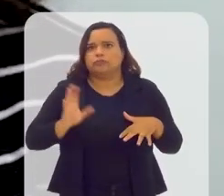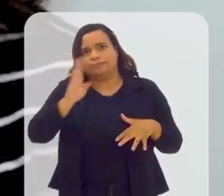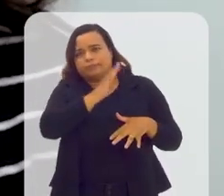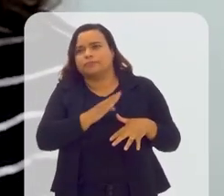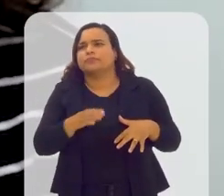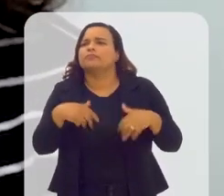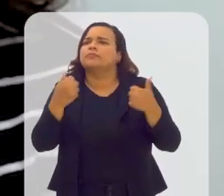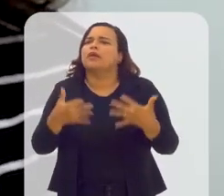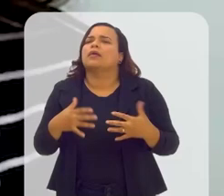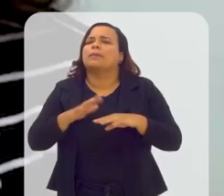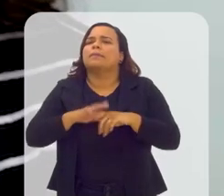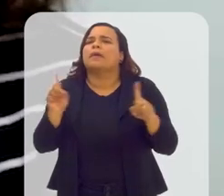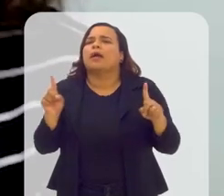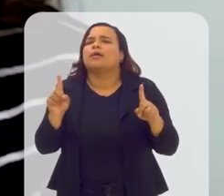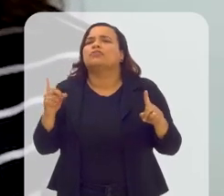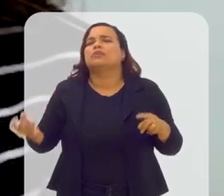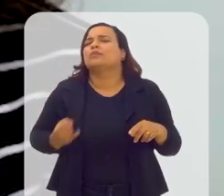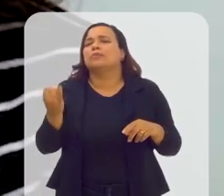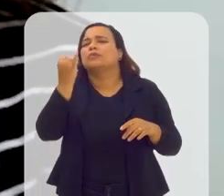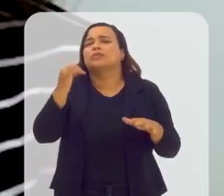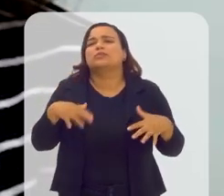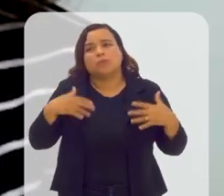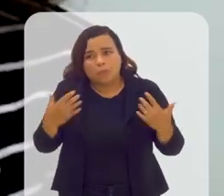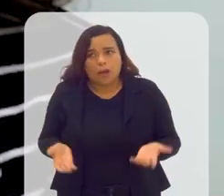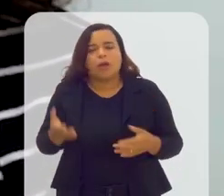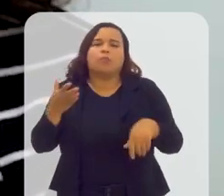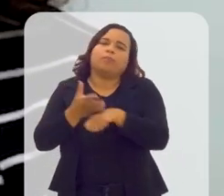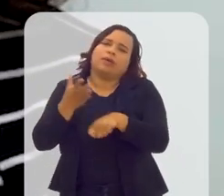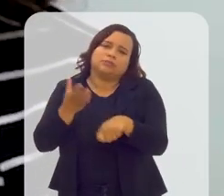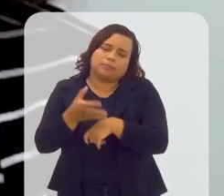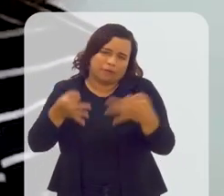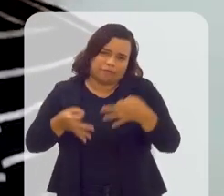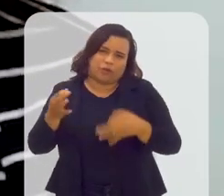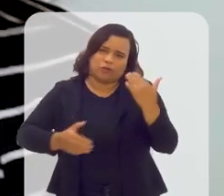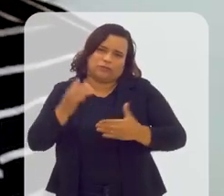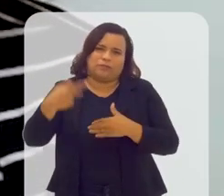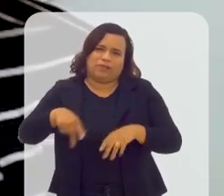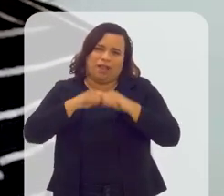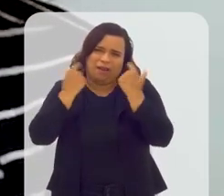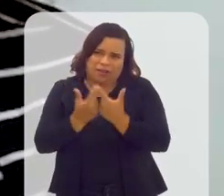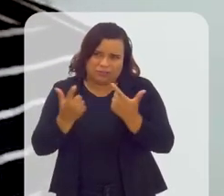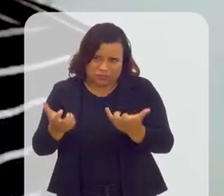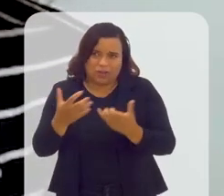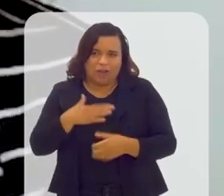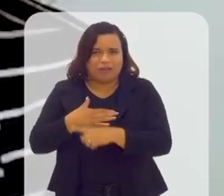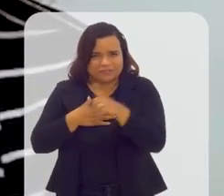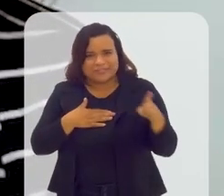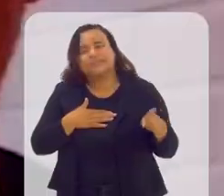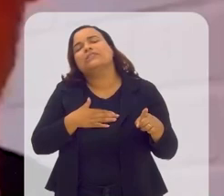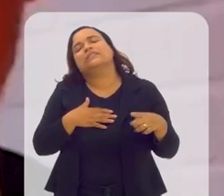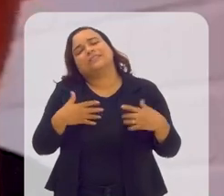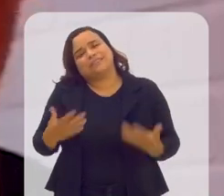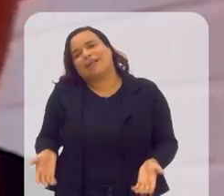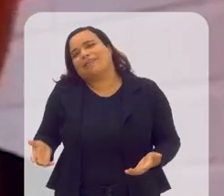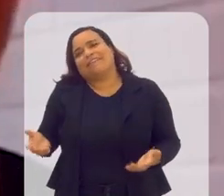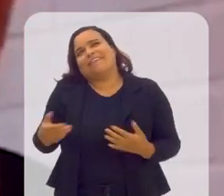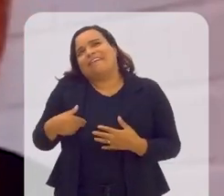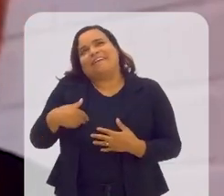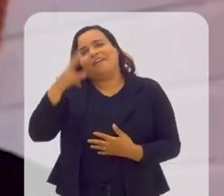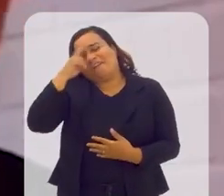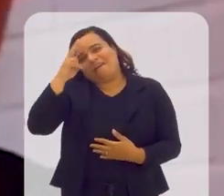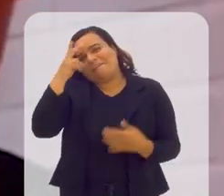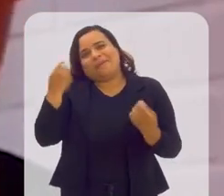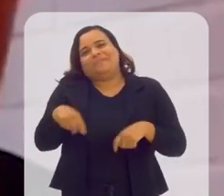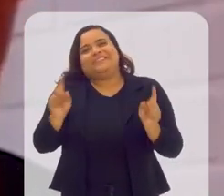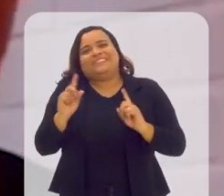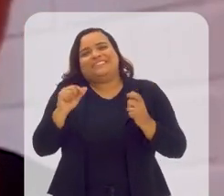pautando melhor aí o tema. Mas qual a importância para a FETranscarga de participar do Fórum de Desenvolvimento da Alerj? Primeiro, a gente tem que, não